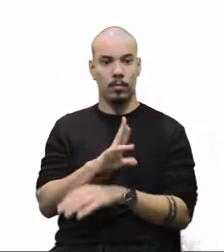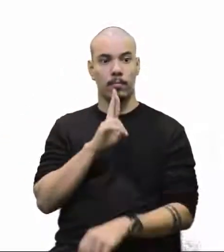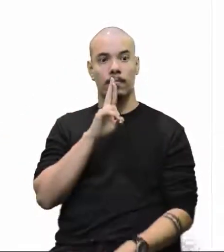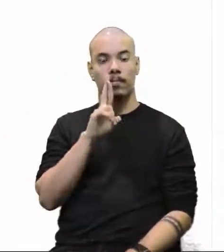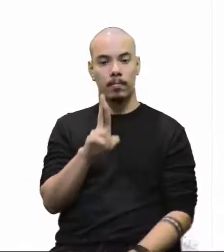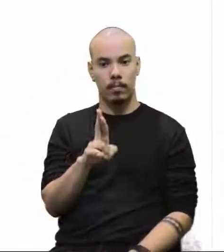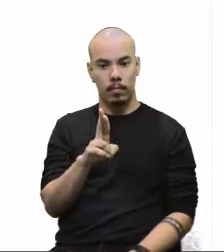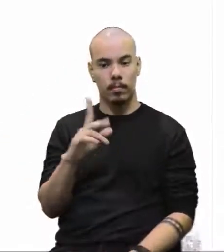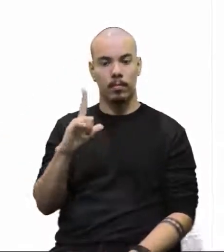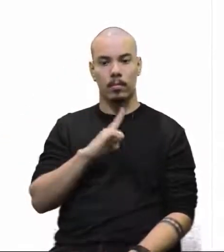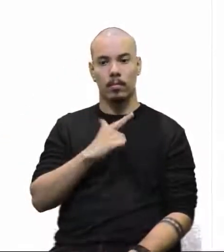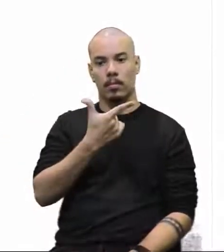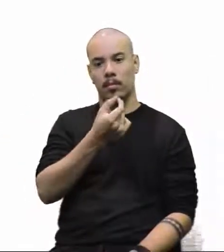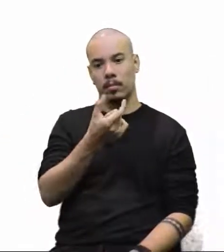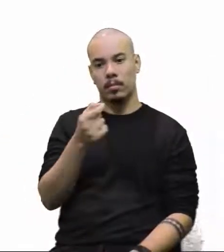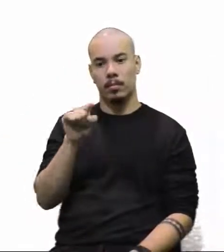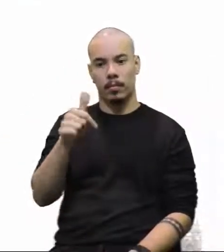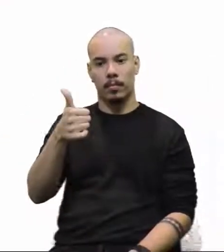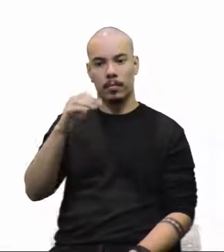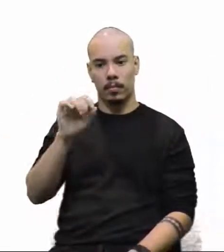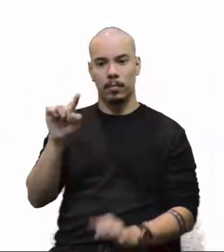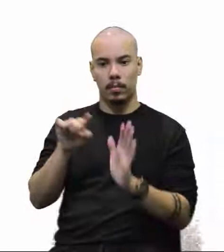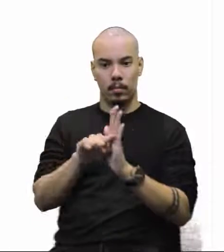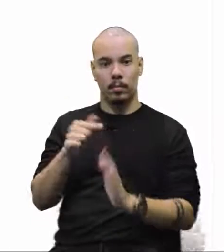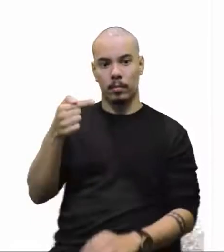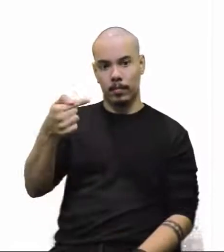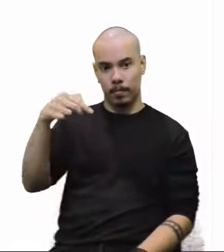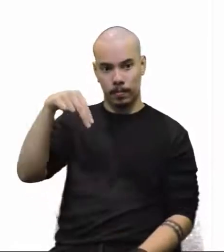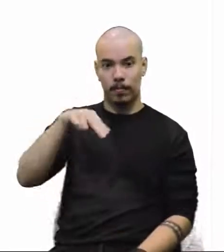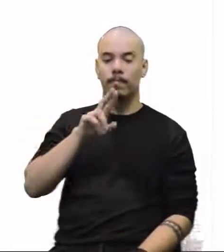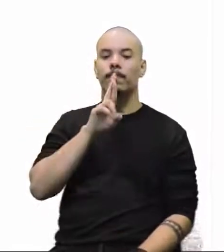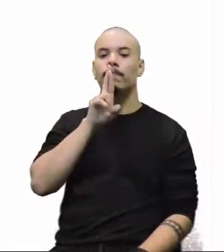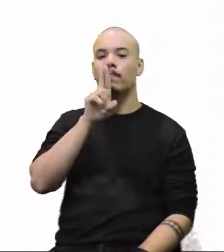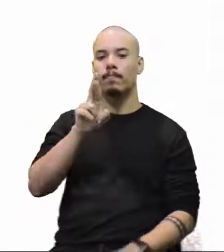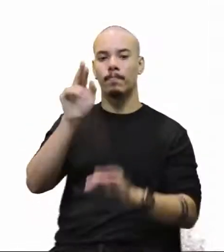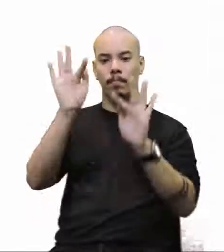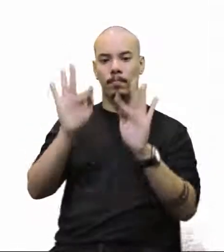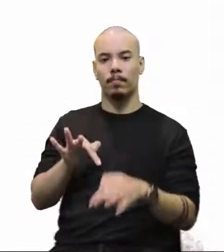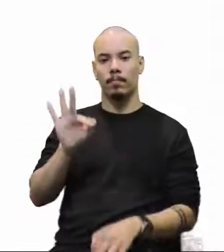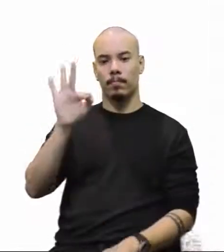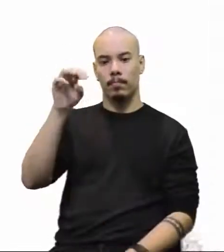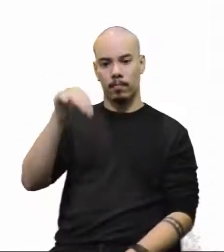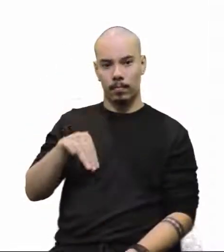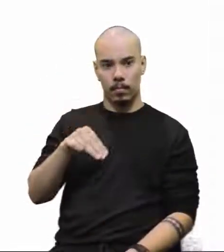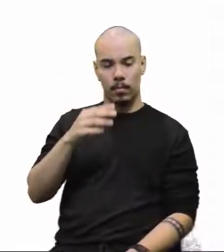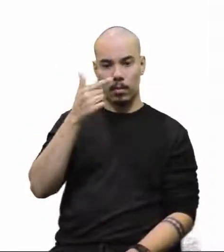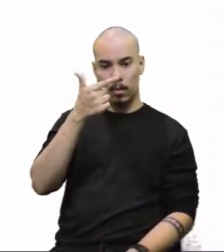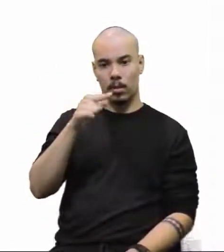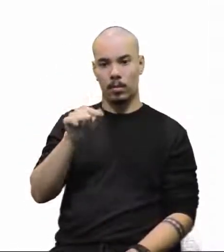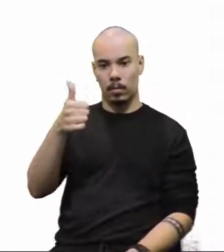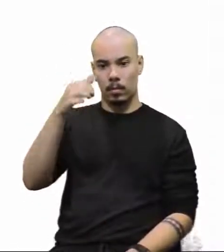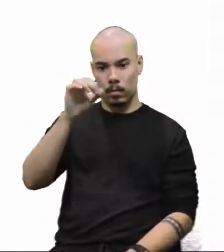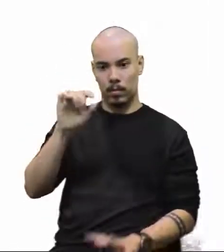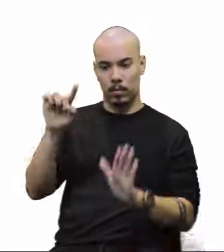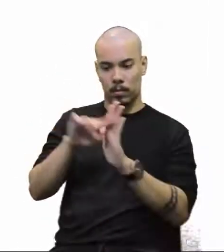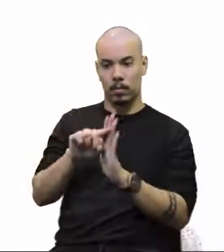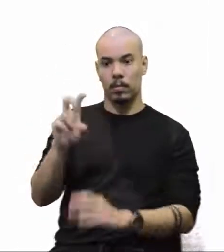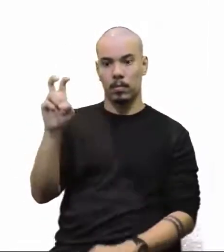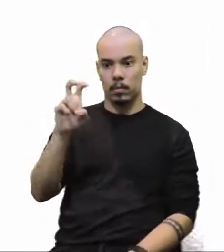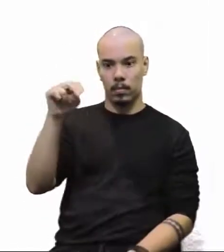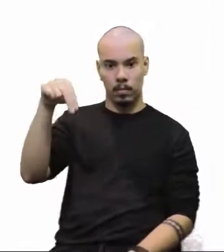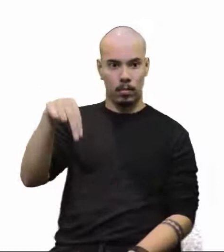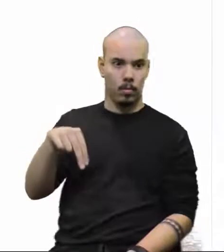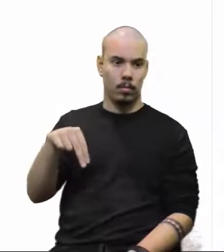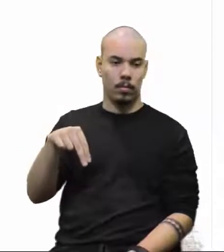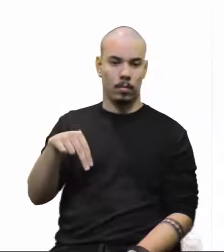Então, eu vou ter 200 vezes 10 a menos 7. E transformando em notação, elimina esses dois 2 dividido por zeros.